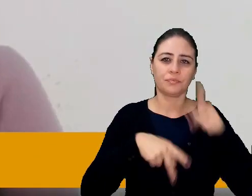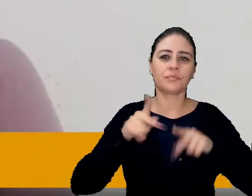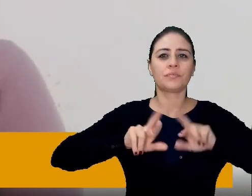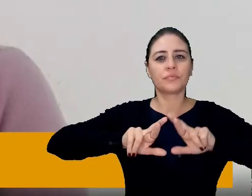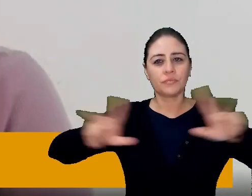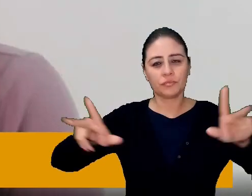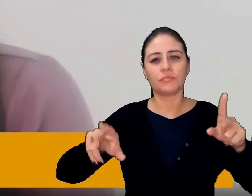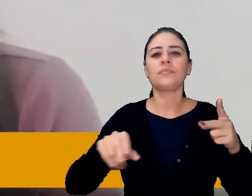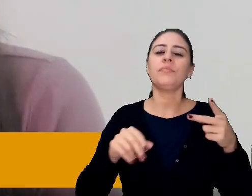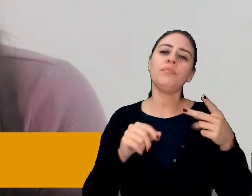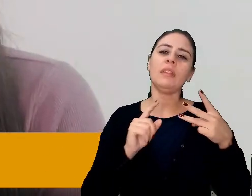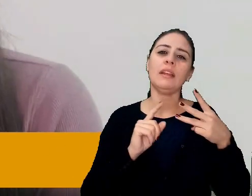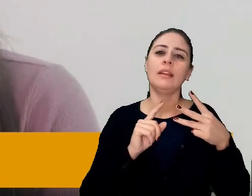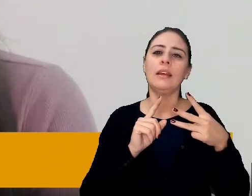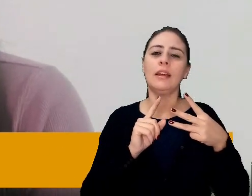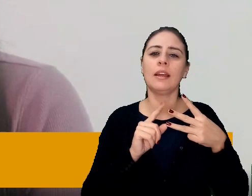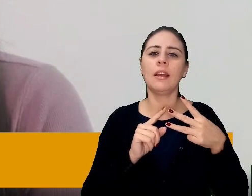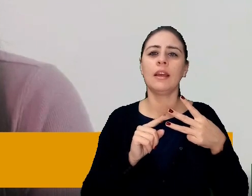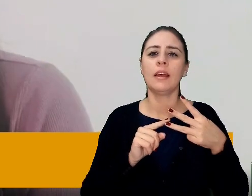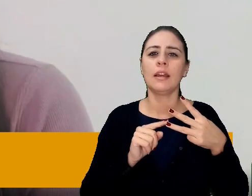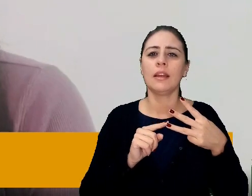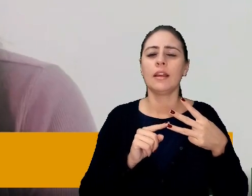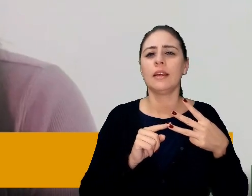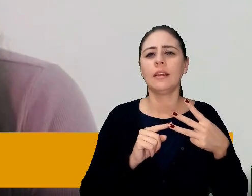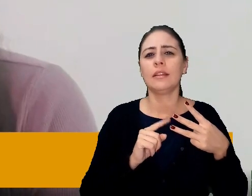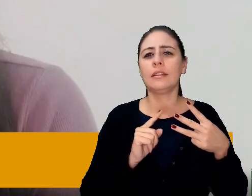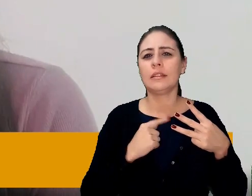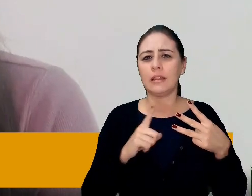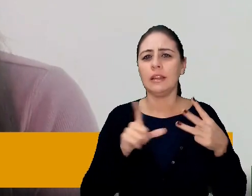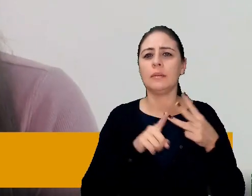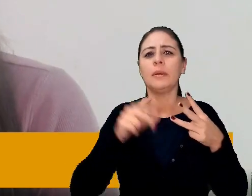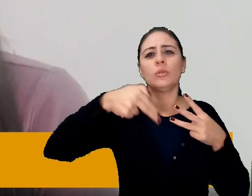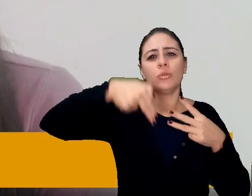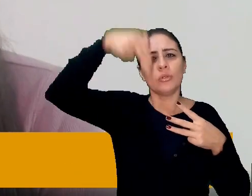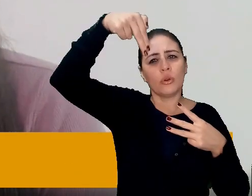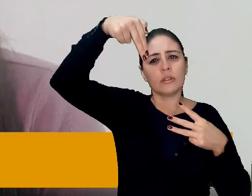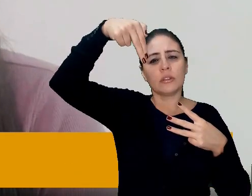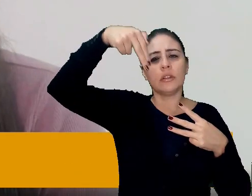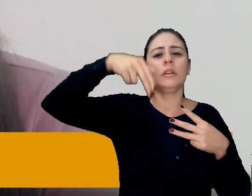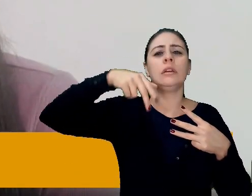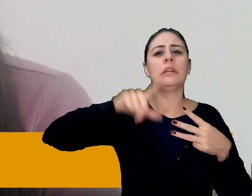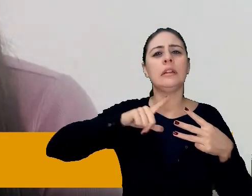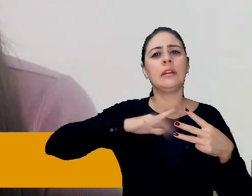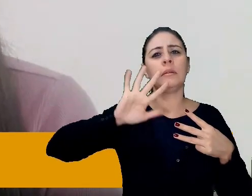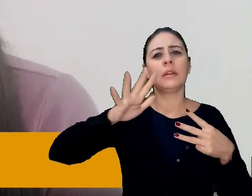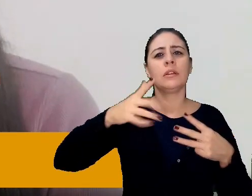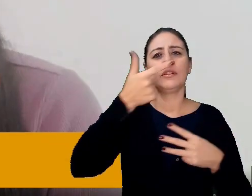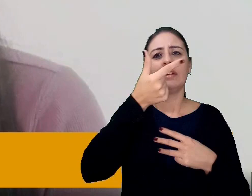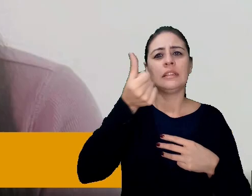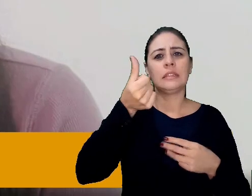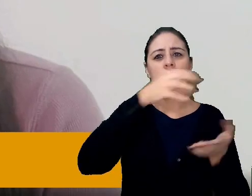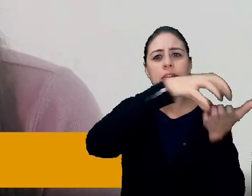Mangueirinha tem caingangue. Mas temos no norte também aproximadamente 26 aldeias no